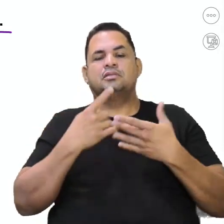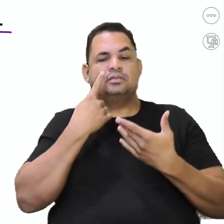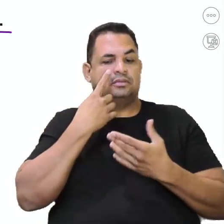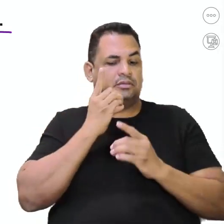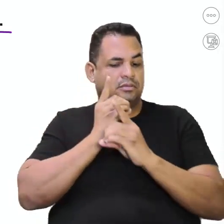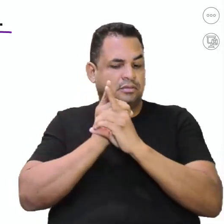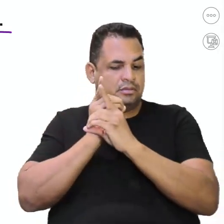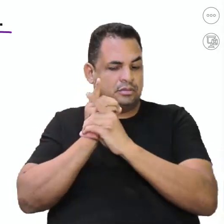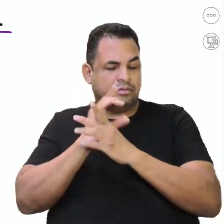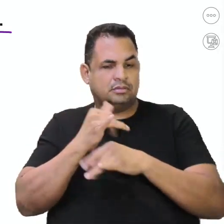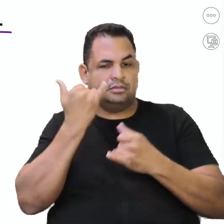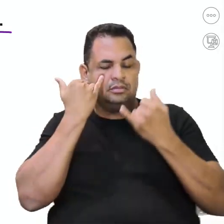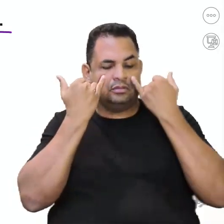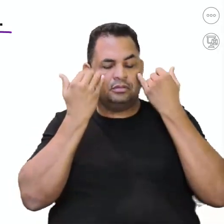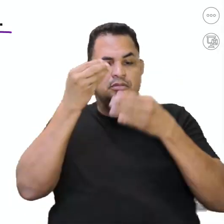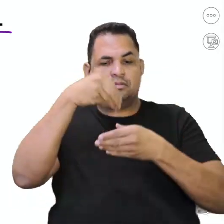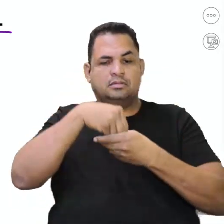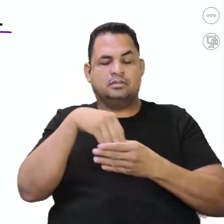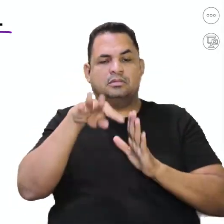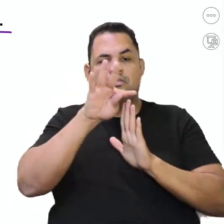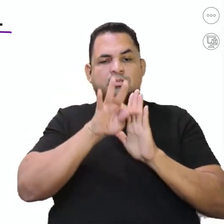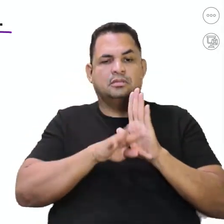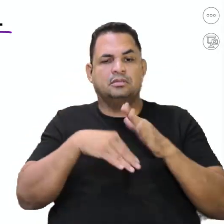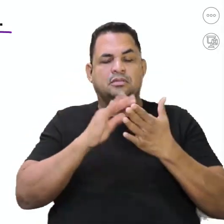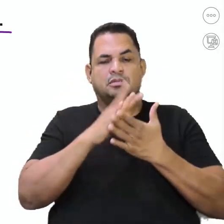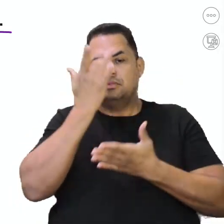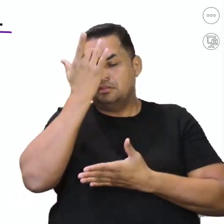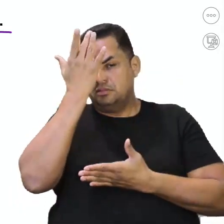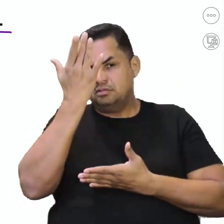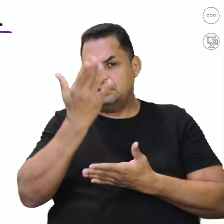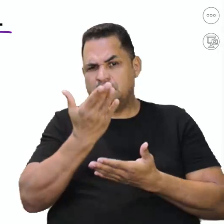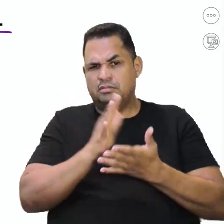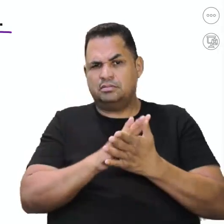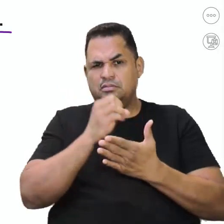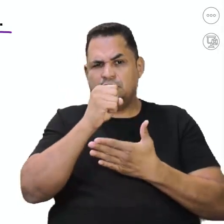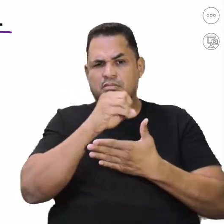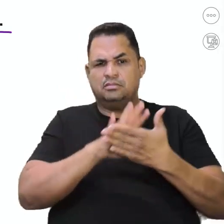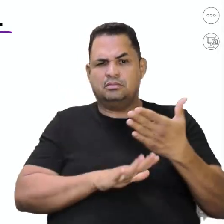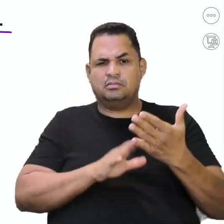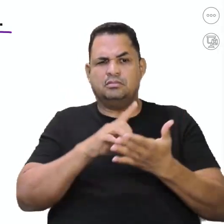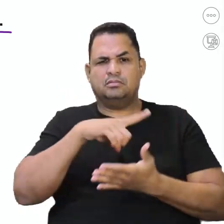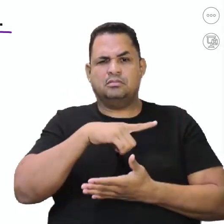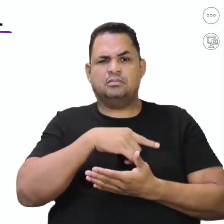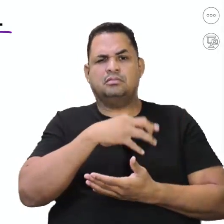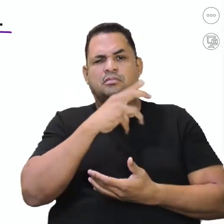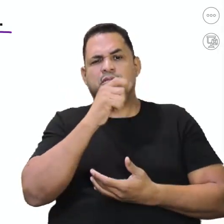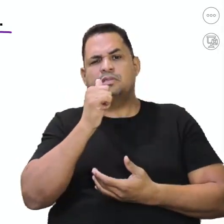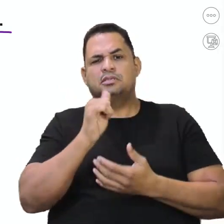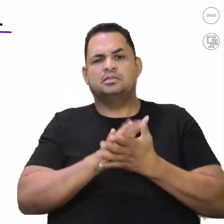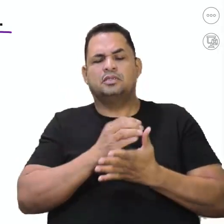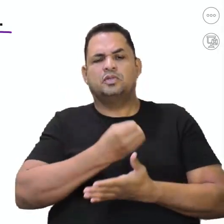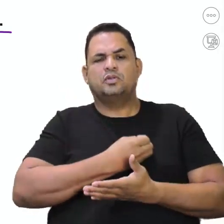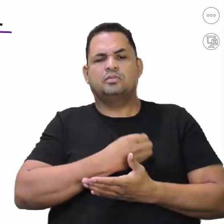eu vou atrás dessas informações lá no texto. Tá bem fácil aqui nessa questão, porque eu vejo que tem datas, tem números, tem